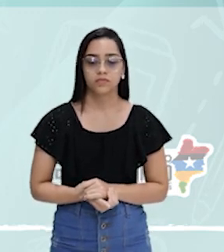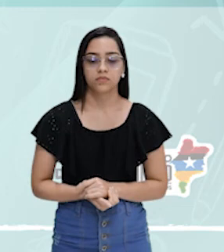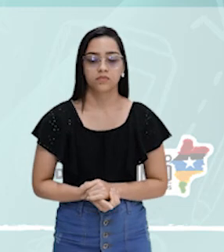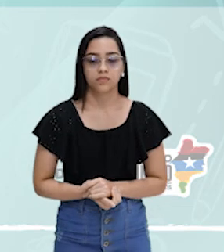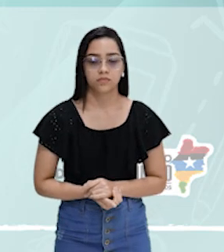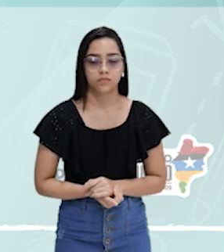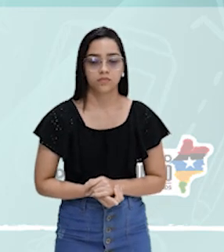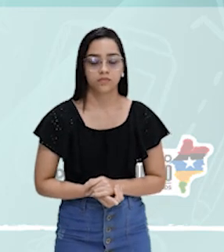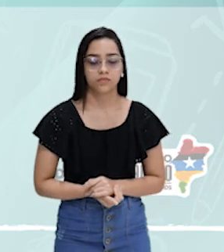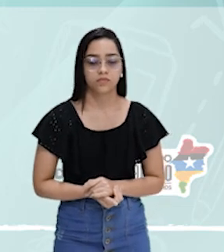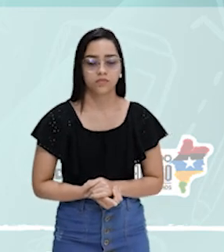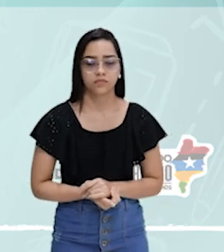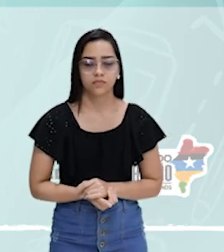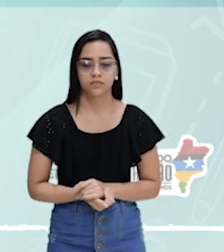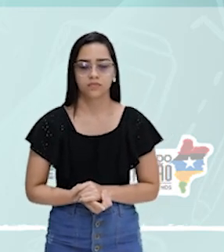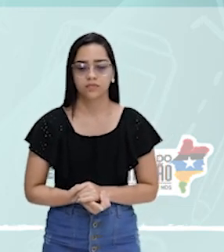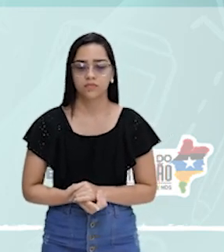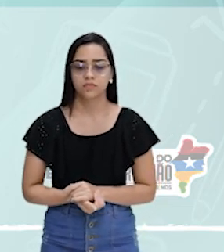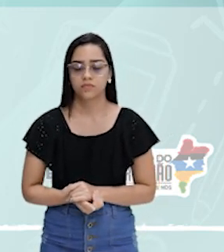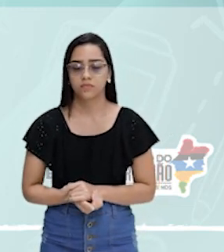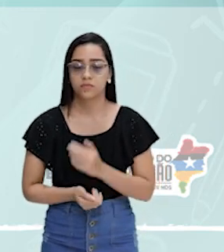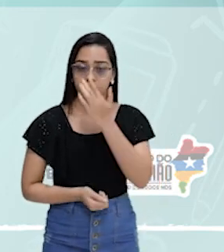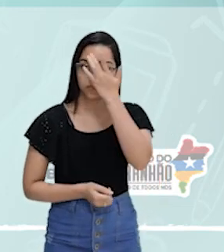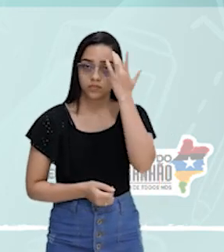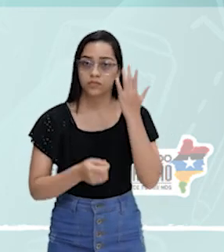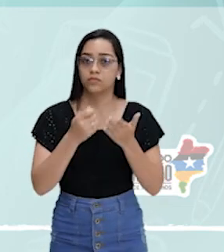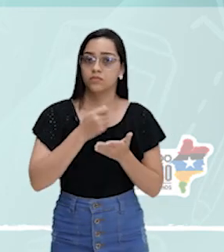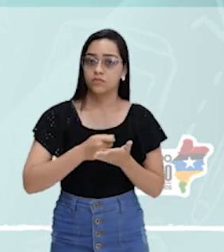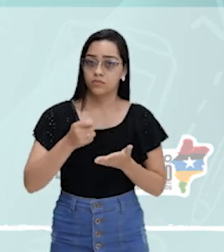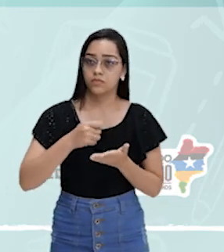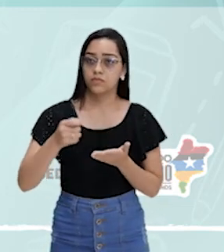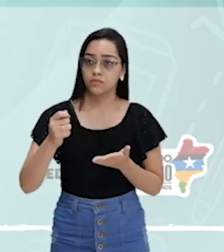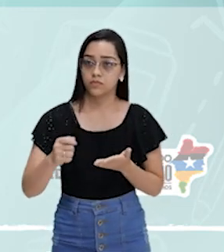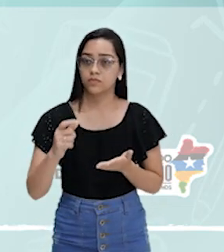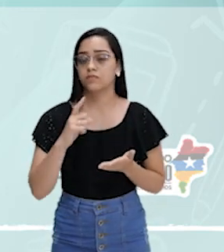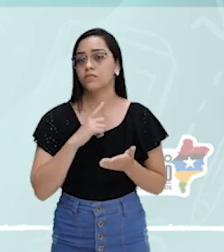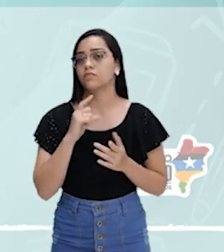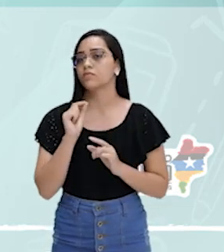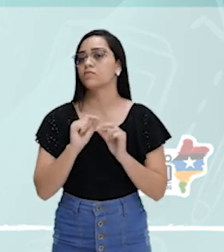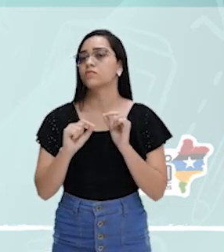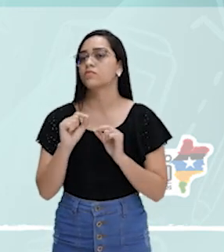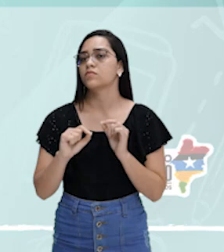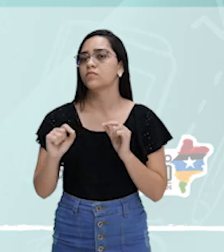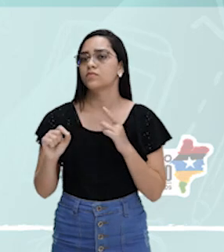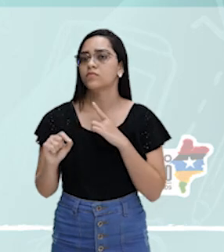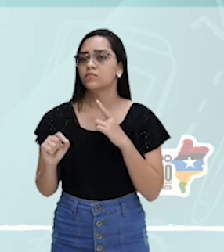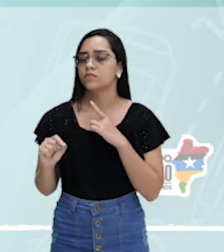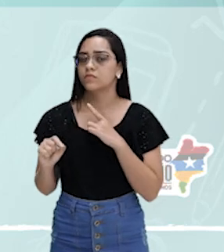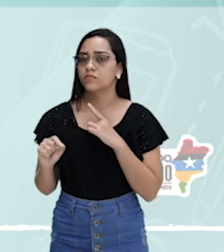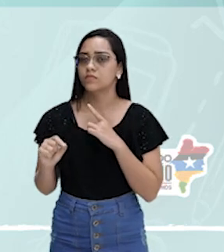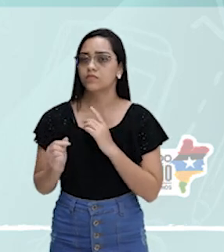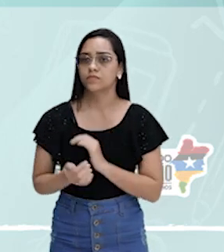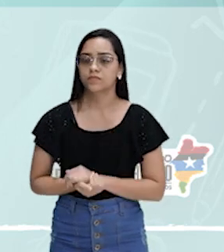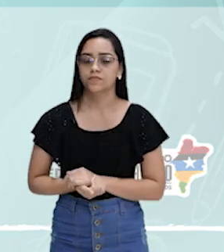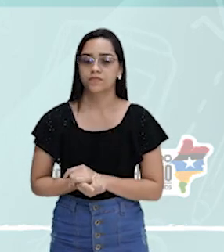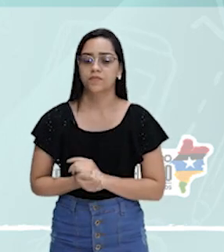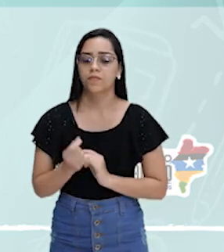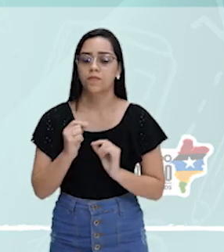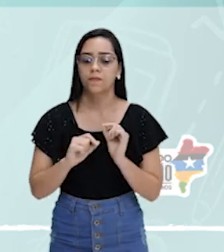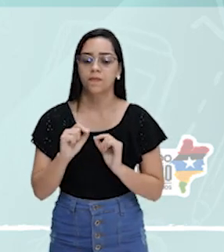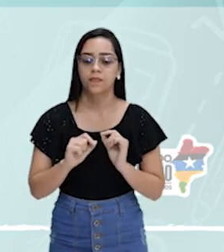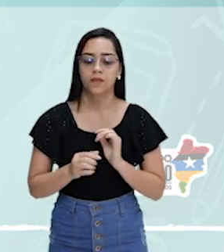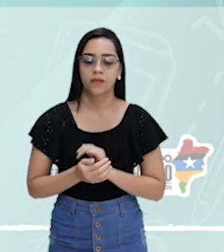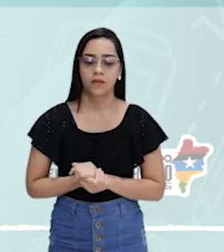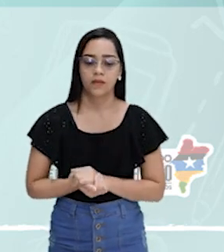caso, o próprio leitor escreveu algo que desencadeou a produção, tá bom? O que